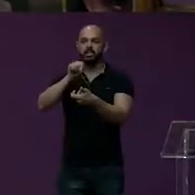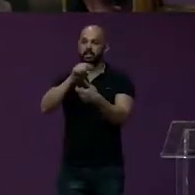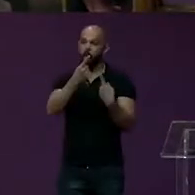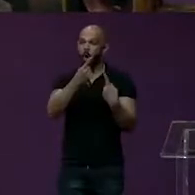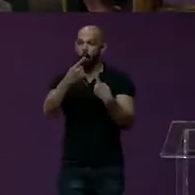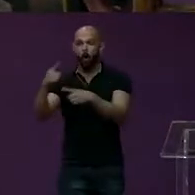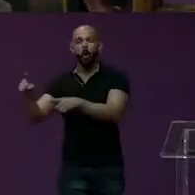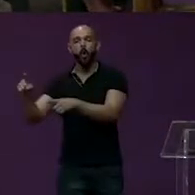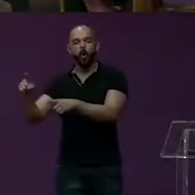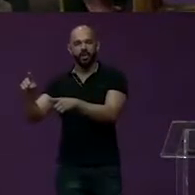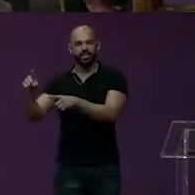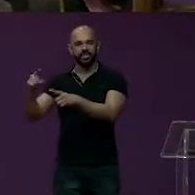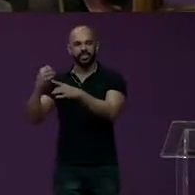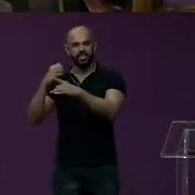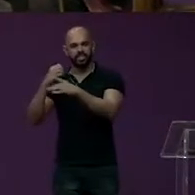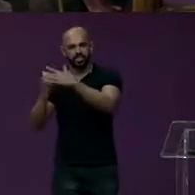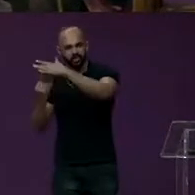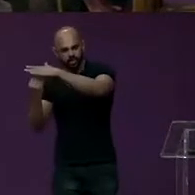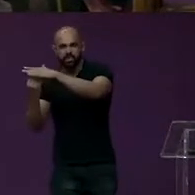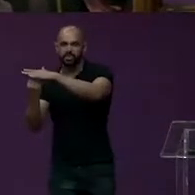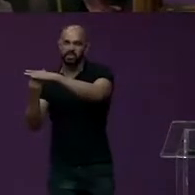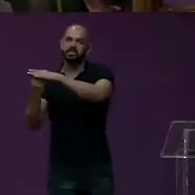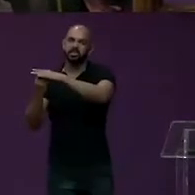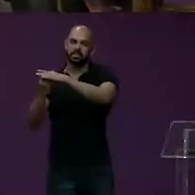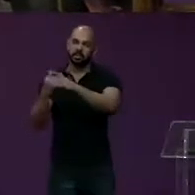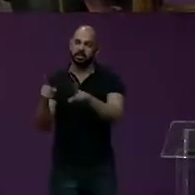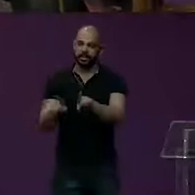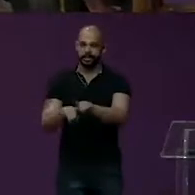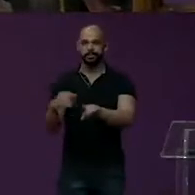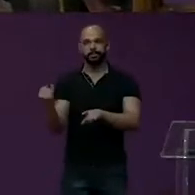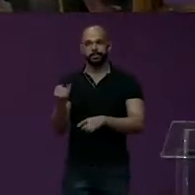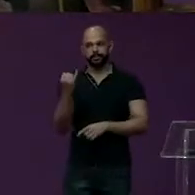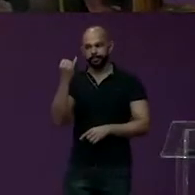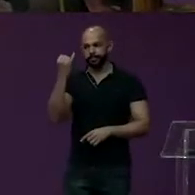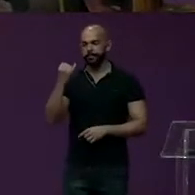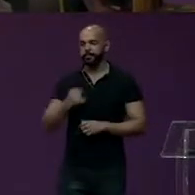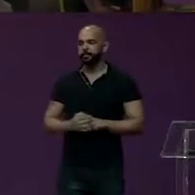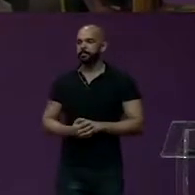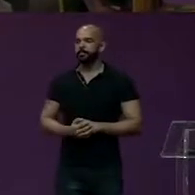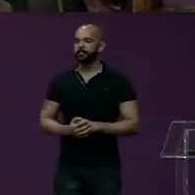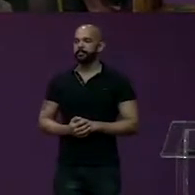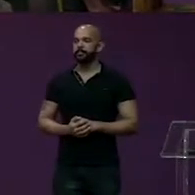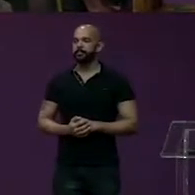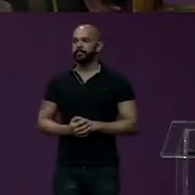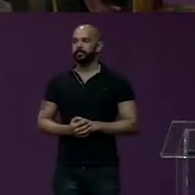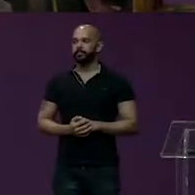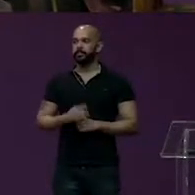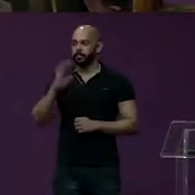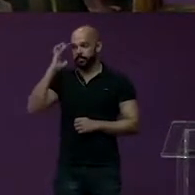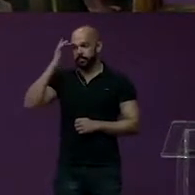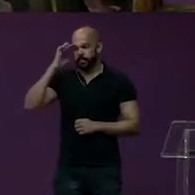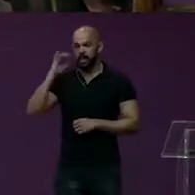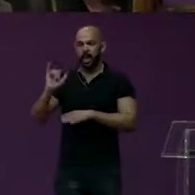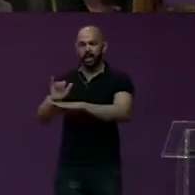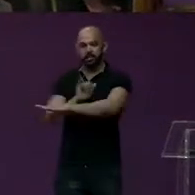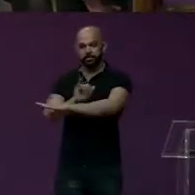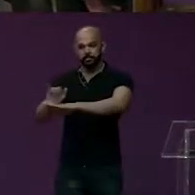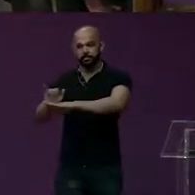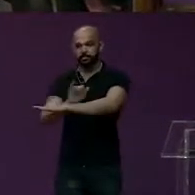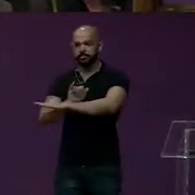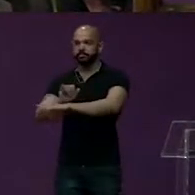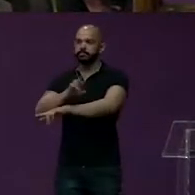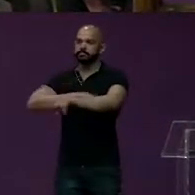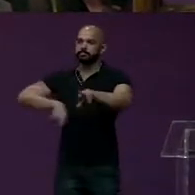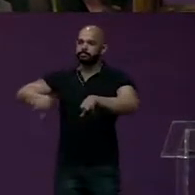outras instituições, né, eu acho que isso também é muito importante. Então, eu acho que as estratégias